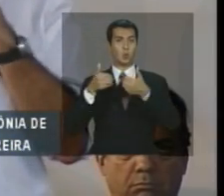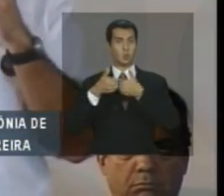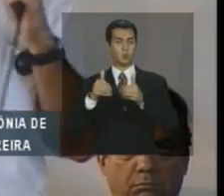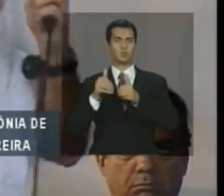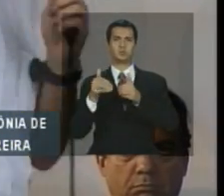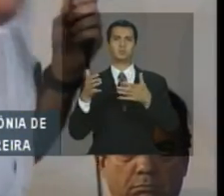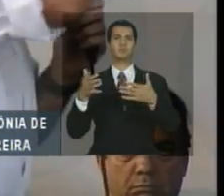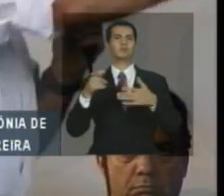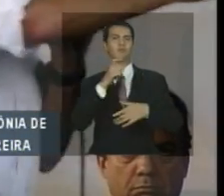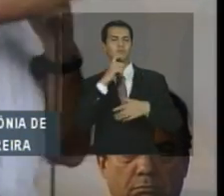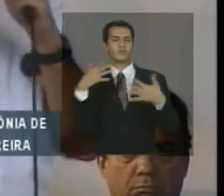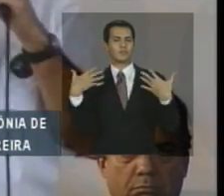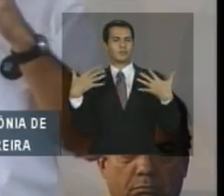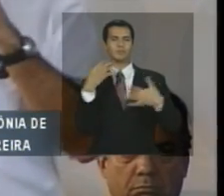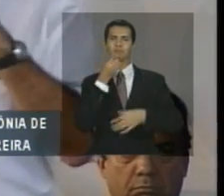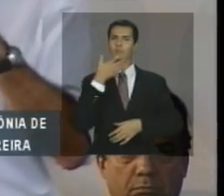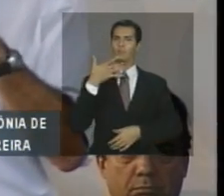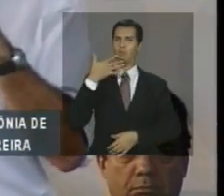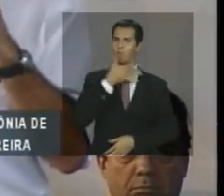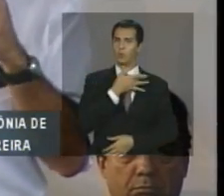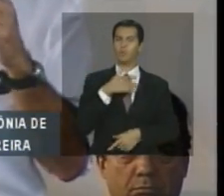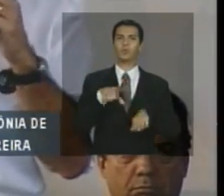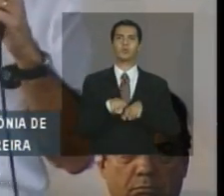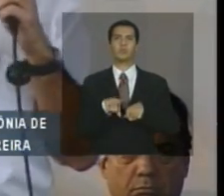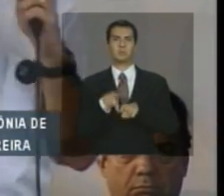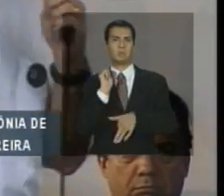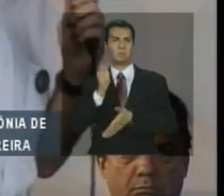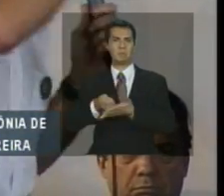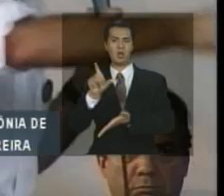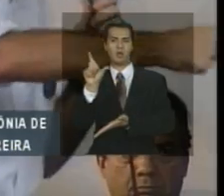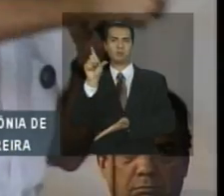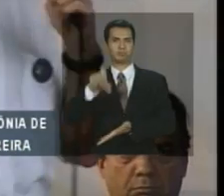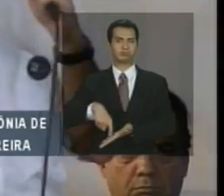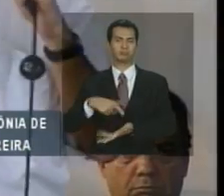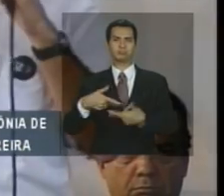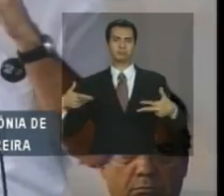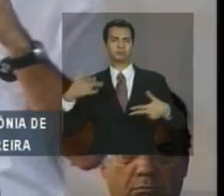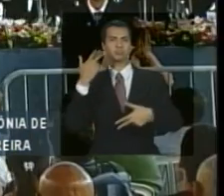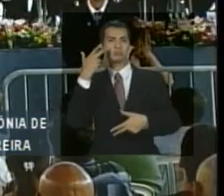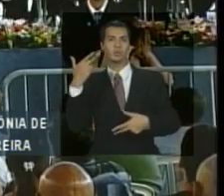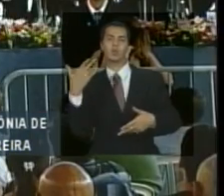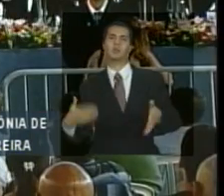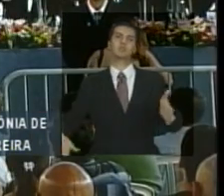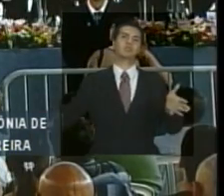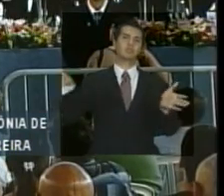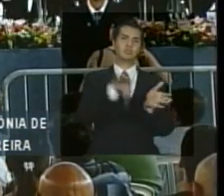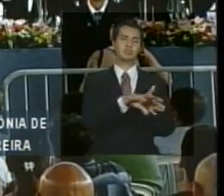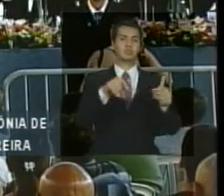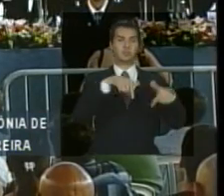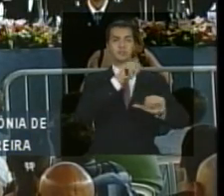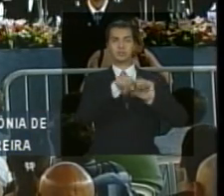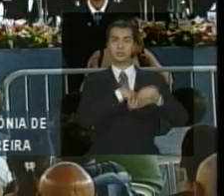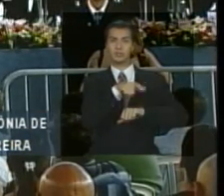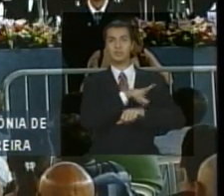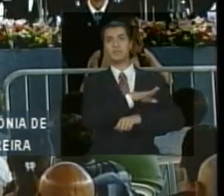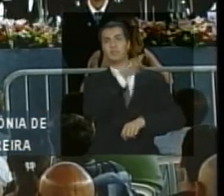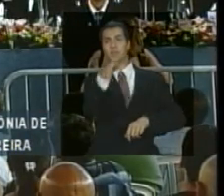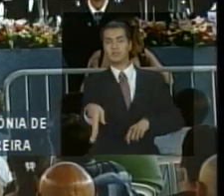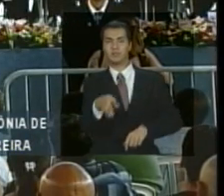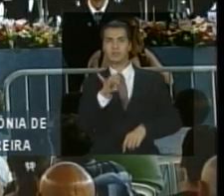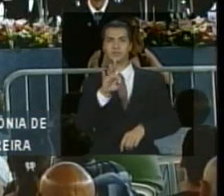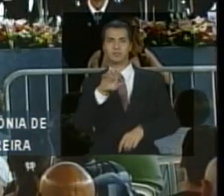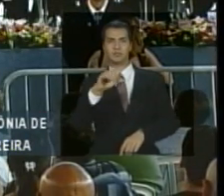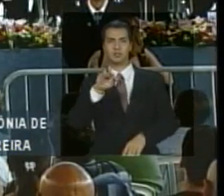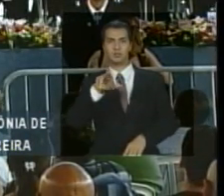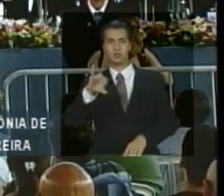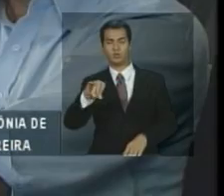único, vai poder sair de lá e vir chegar aqui em Madureira pegando Transoeste, baldeando para o Transcarioca e mudando